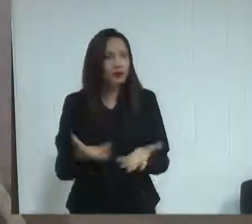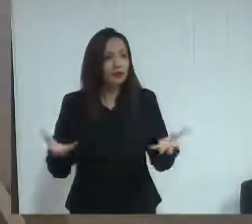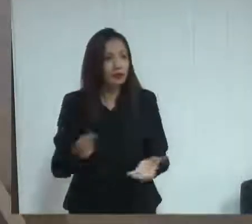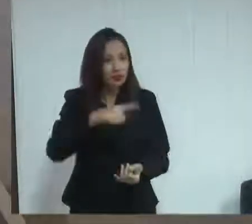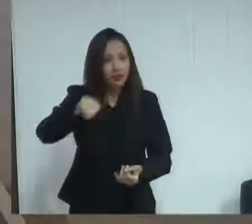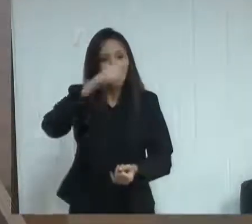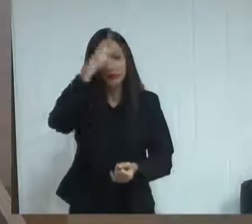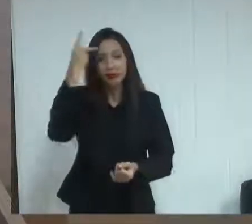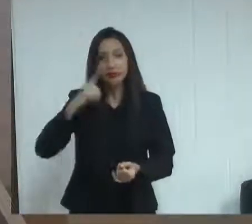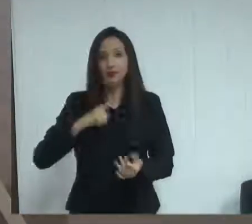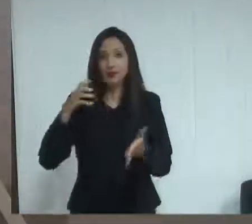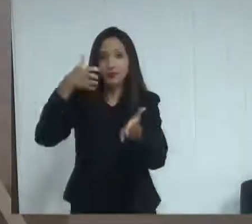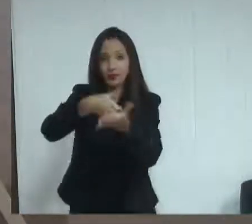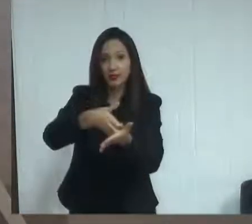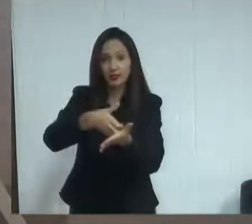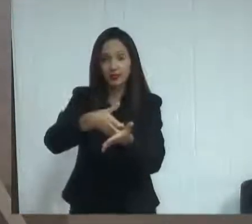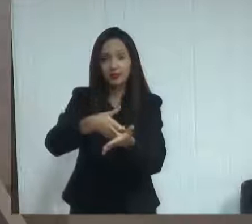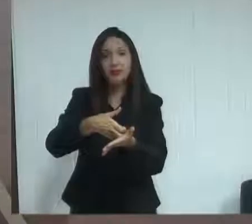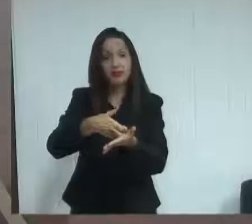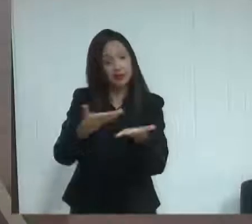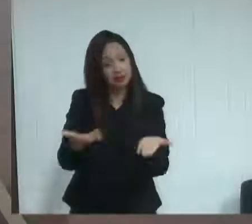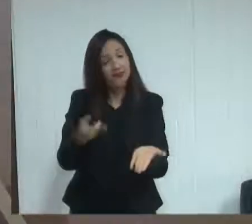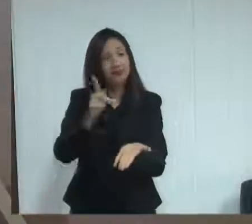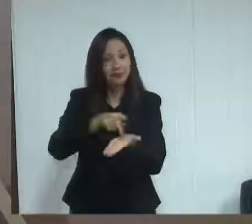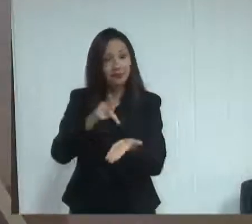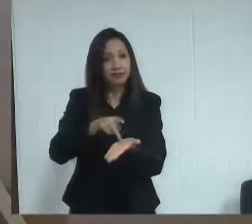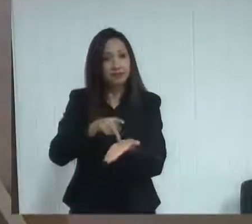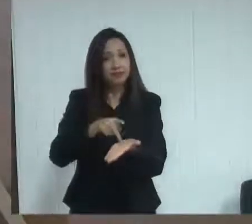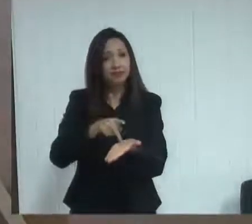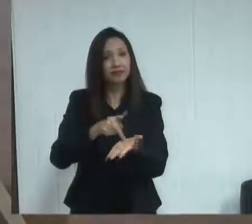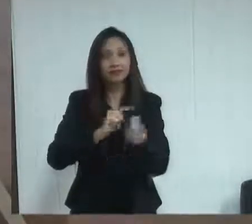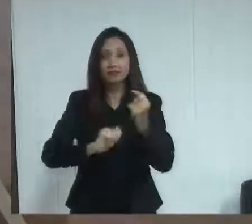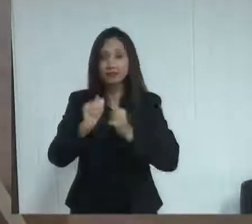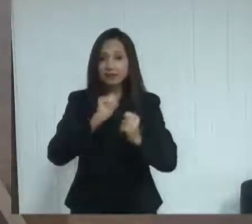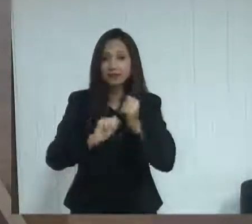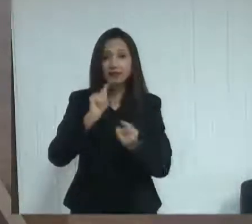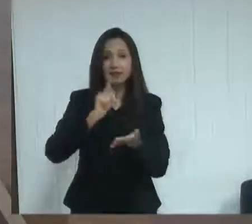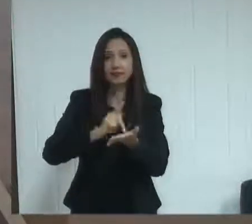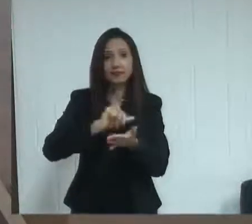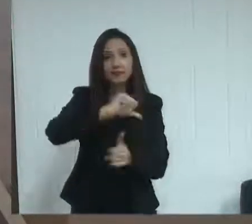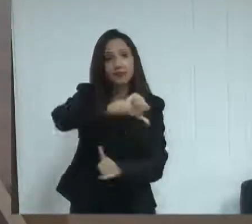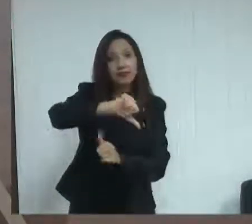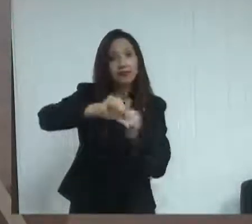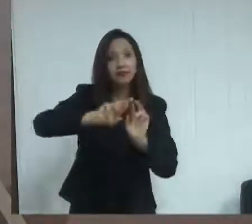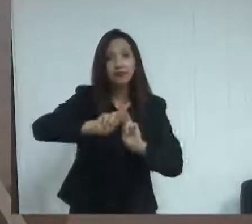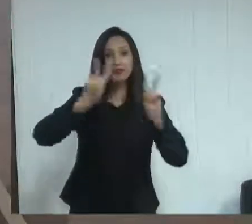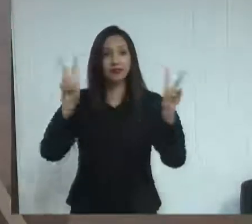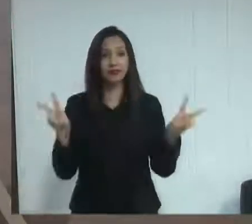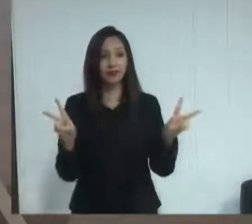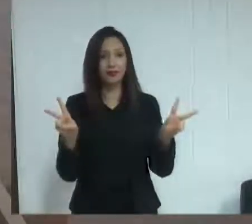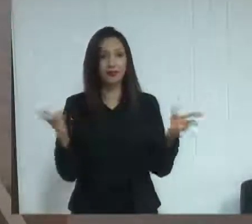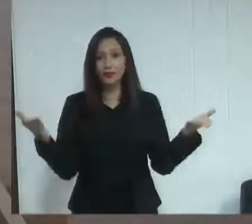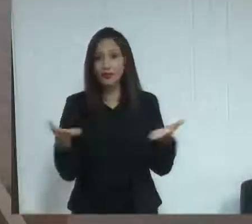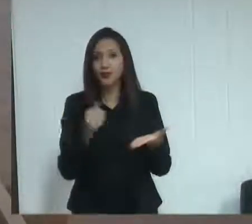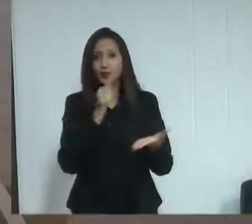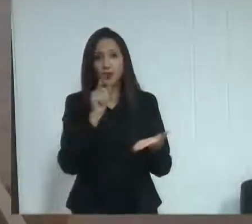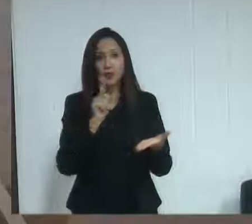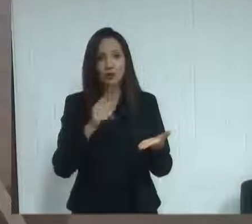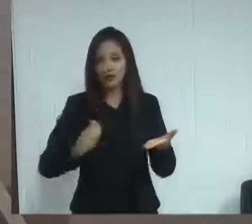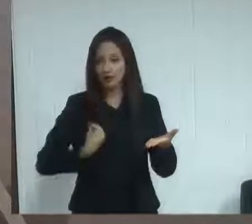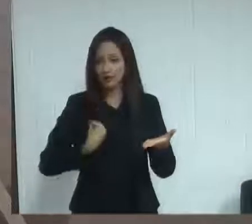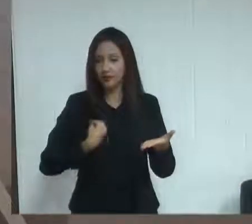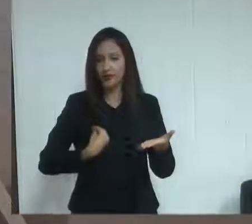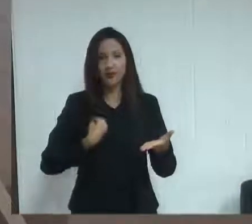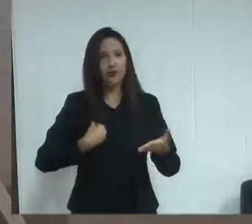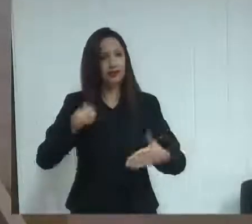das pessoas pagarem à vista. Essa realidade econômico-financeira mudou. Não é a realidade de hoje. Hoje a gente vive uma